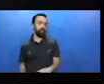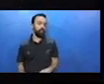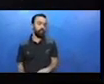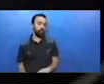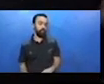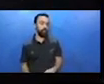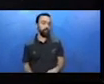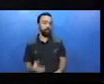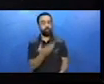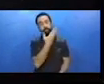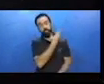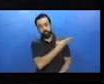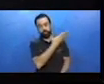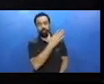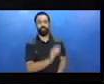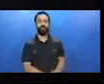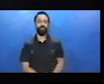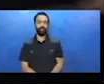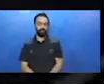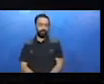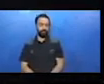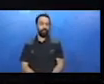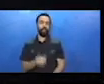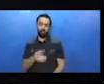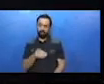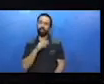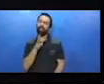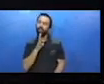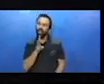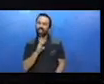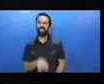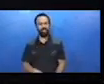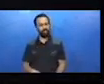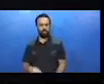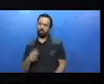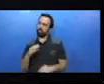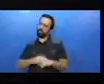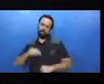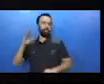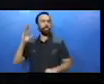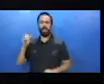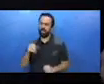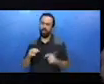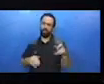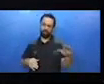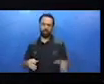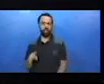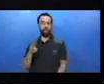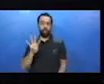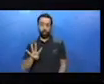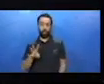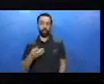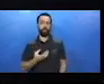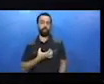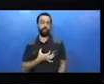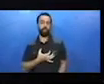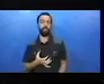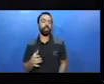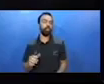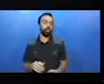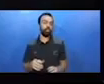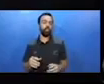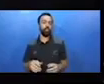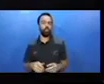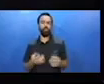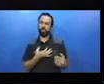anos todos. Então aqui nós temos Gustavo Borges, que talvez seja o maior nadador brasileiro de todos os tempos. Ele possui 4 medalhas olímpicas, 2 medalhas em